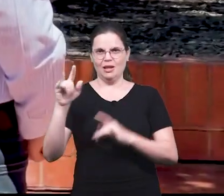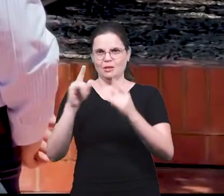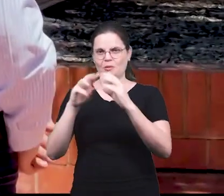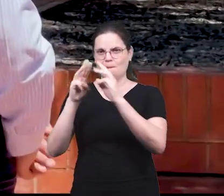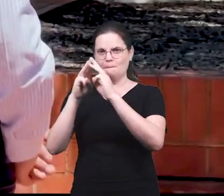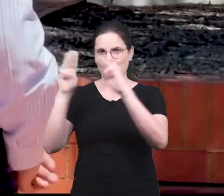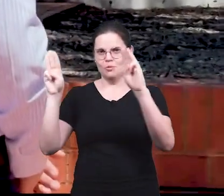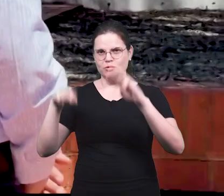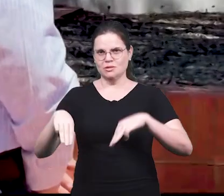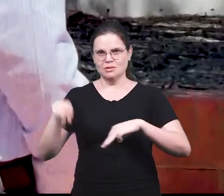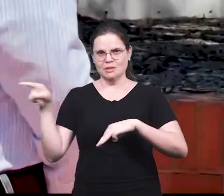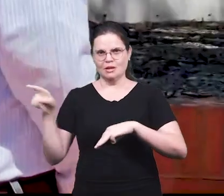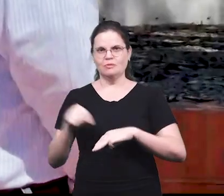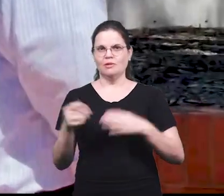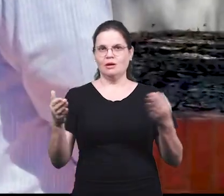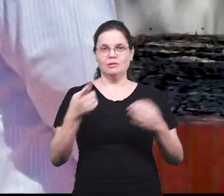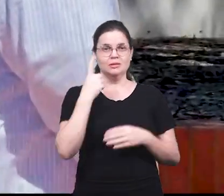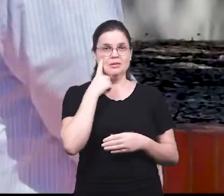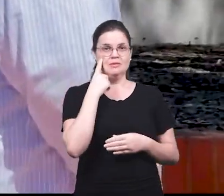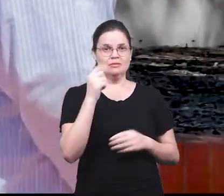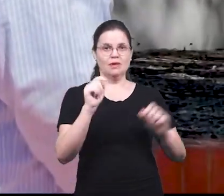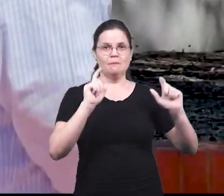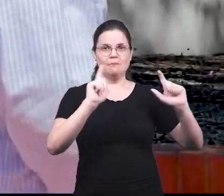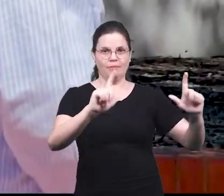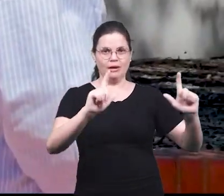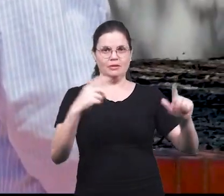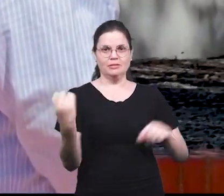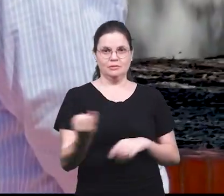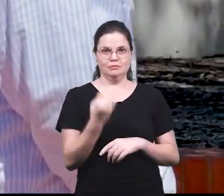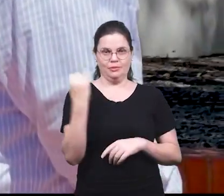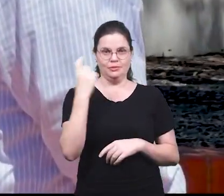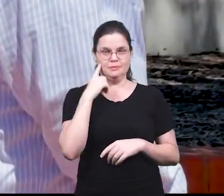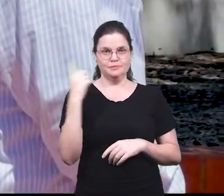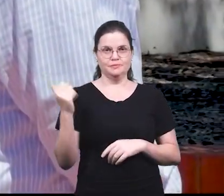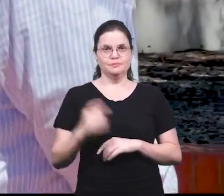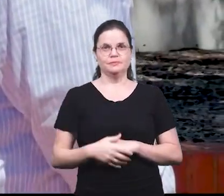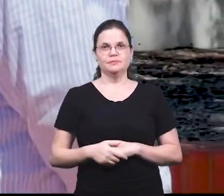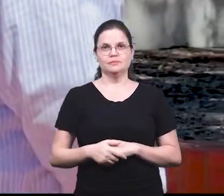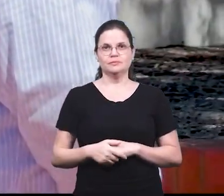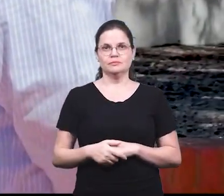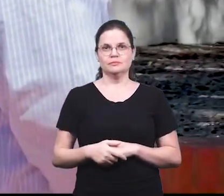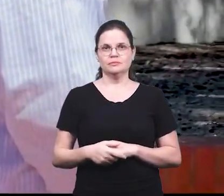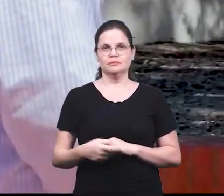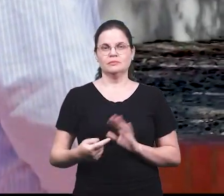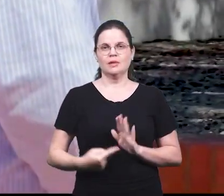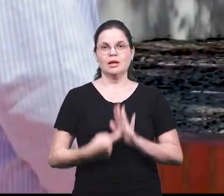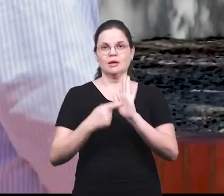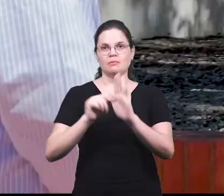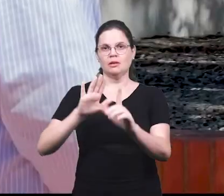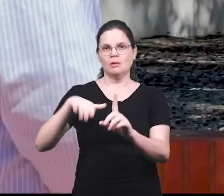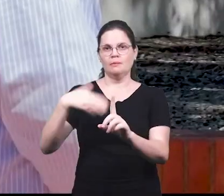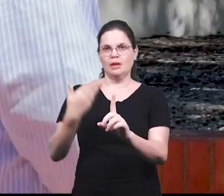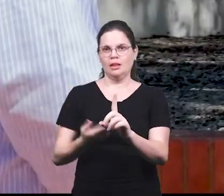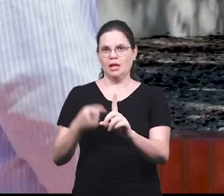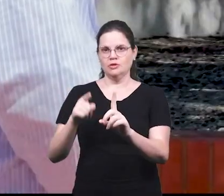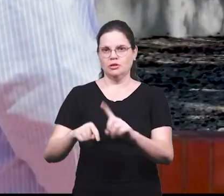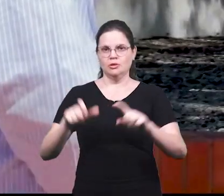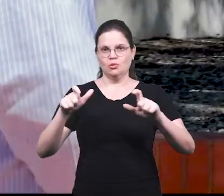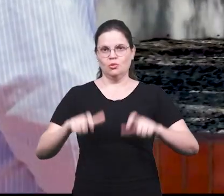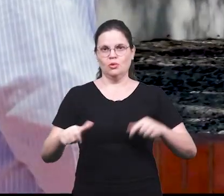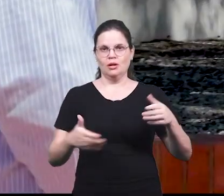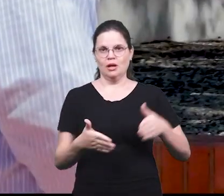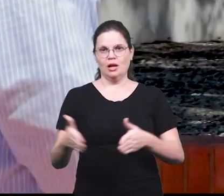agora, e aqui tem uma placa muito importante, uma homenagem à Rua Azusa,